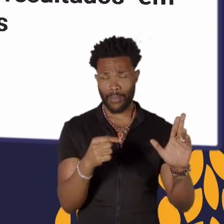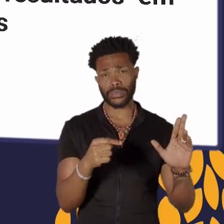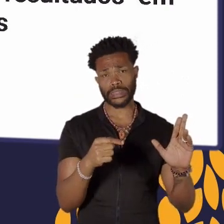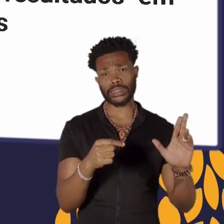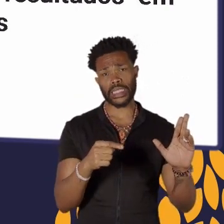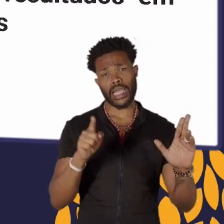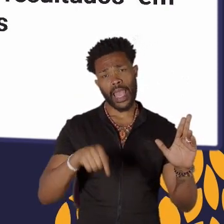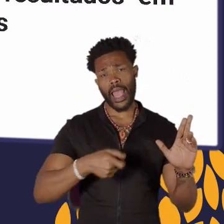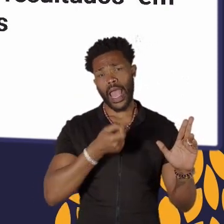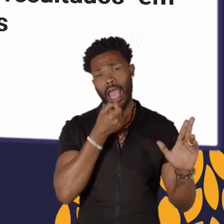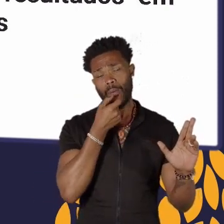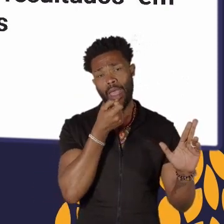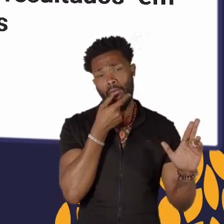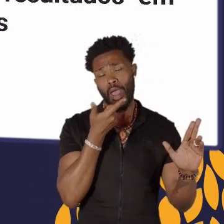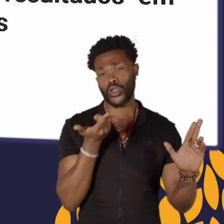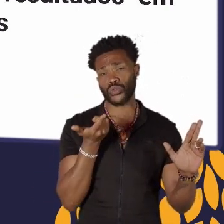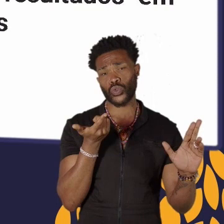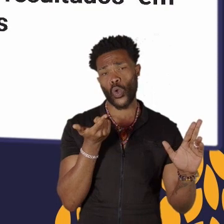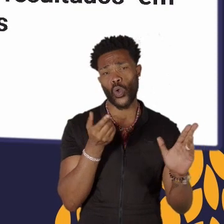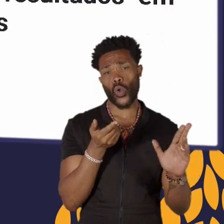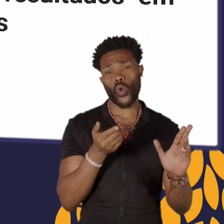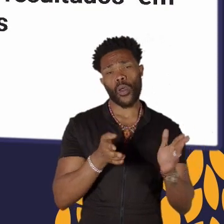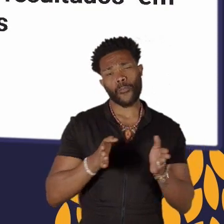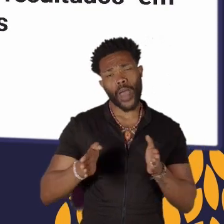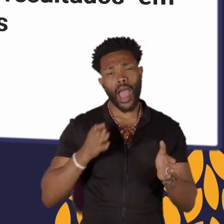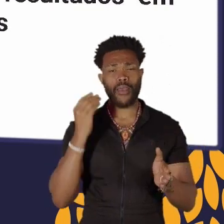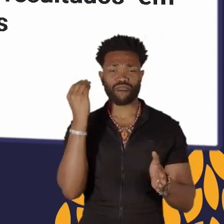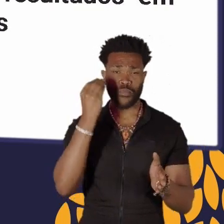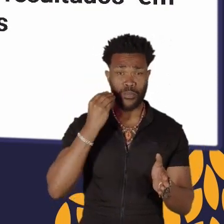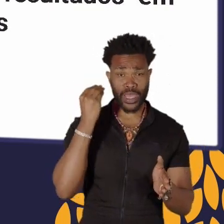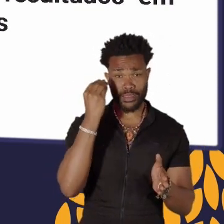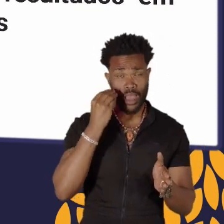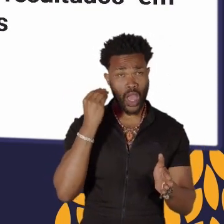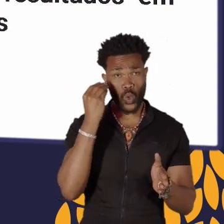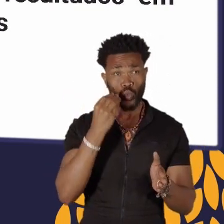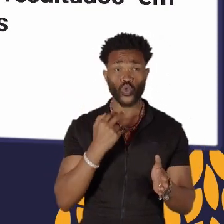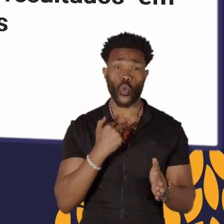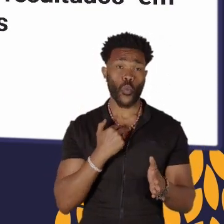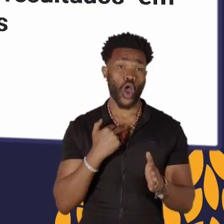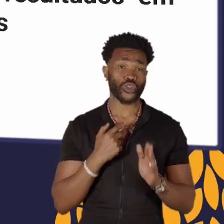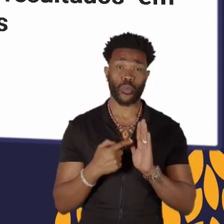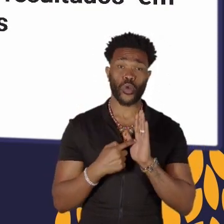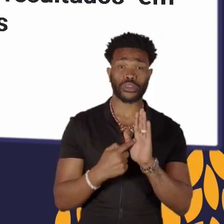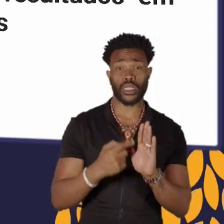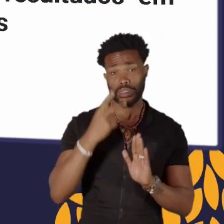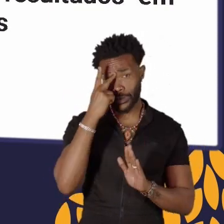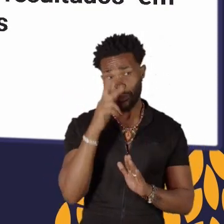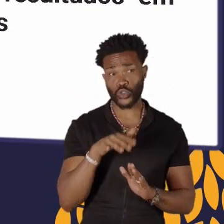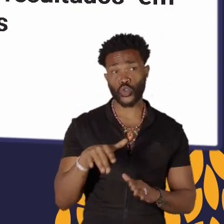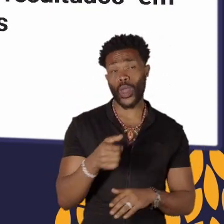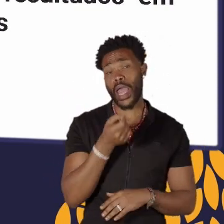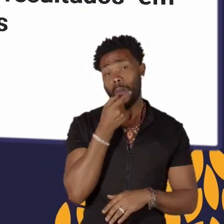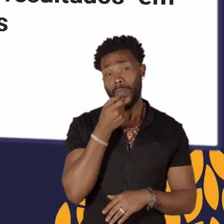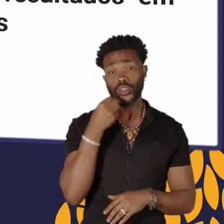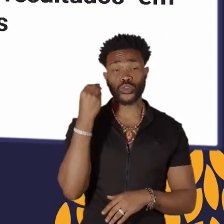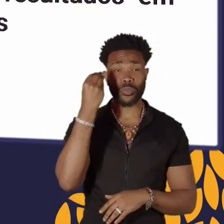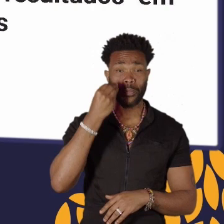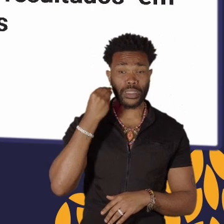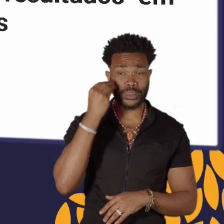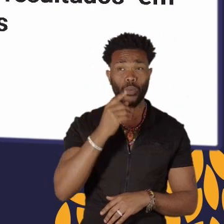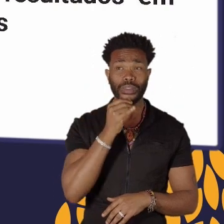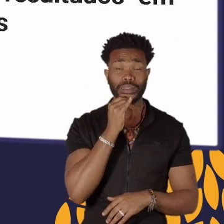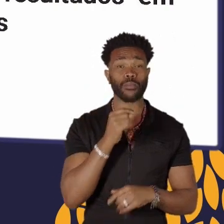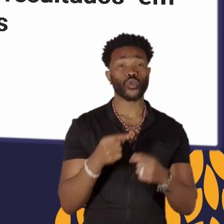como um medicamento que está em fase experimental, você não pode expor muitas pessoas a um medicamento experimental. Então, você tem uma